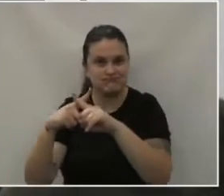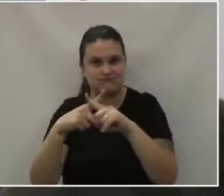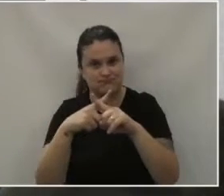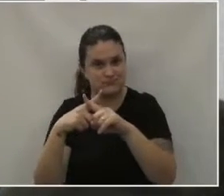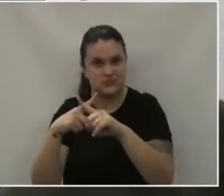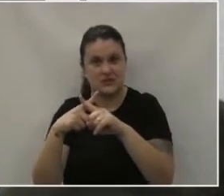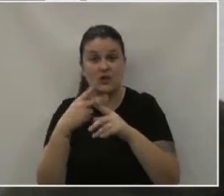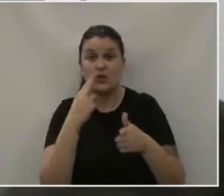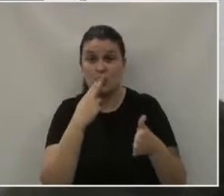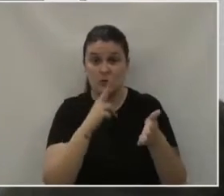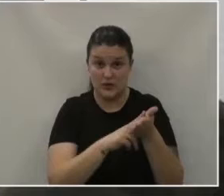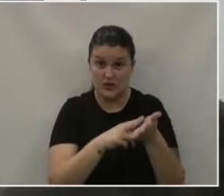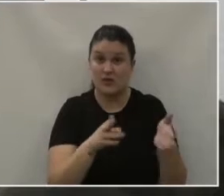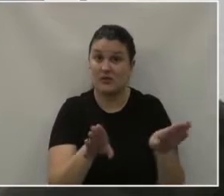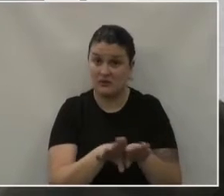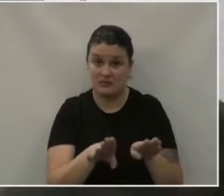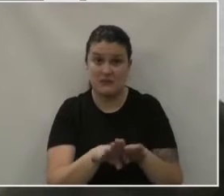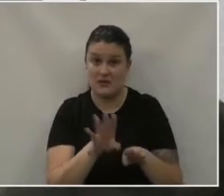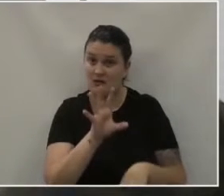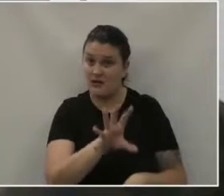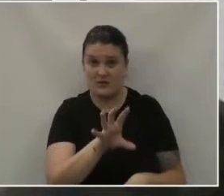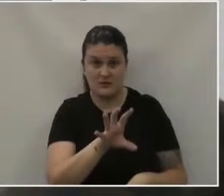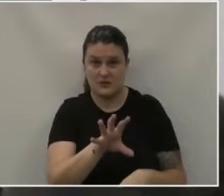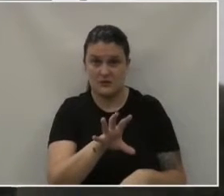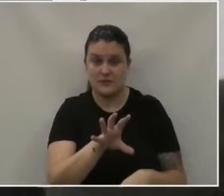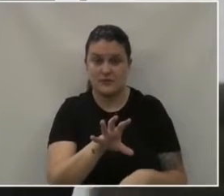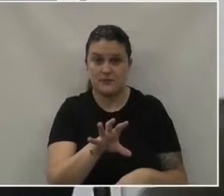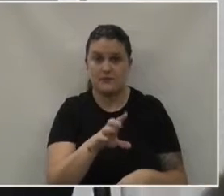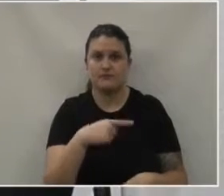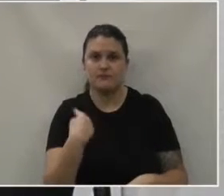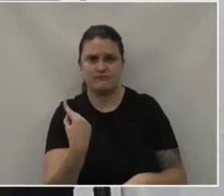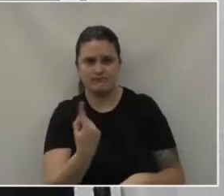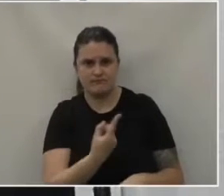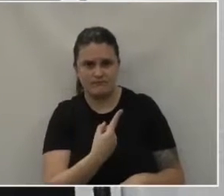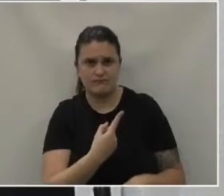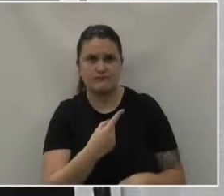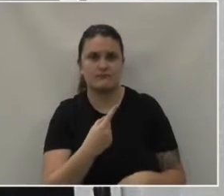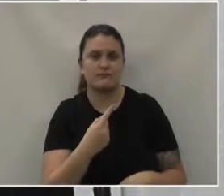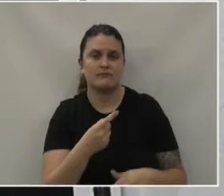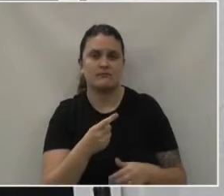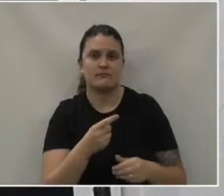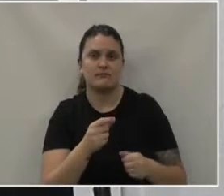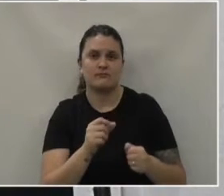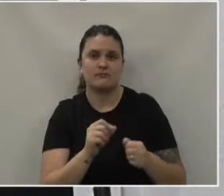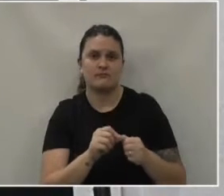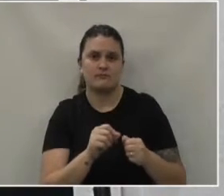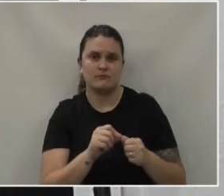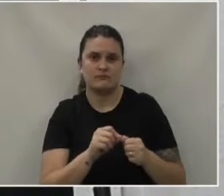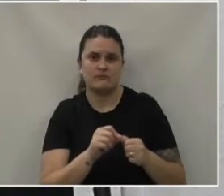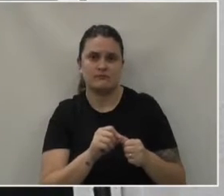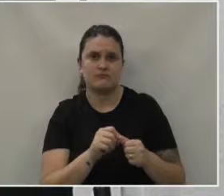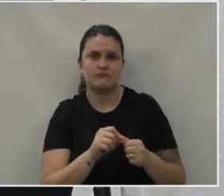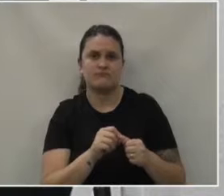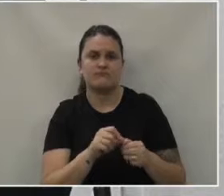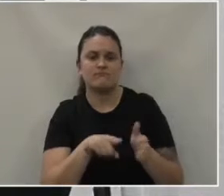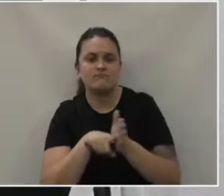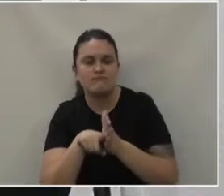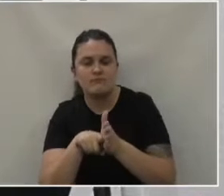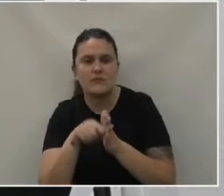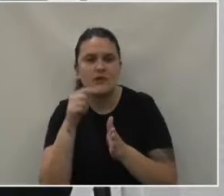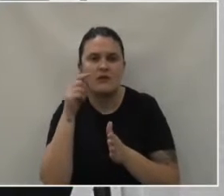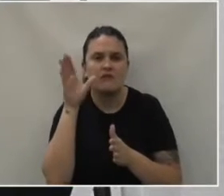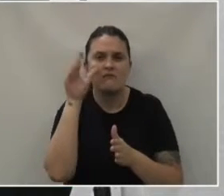Os Correios também exercem esse papel. Nós praticamos tarifas mais